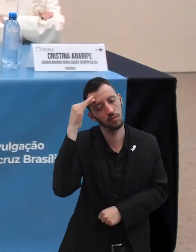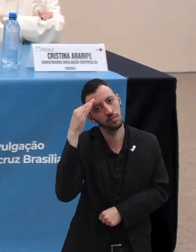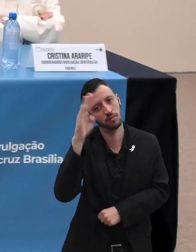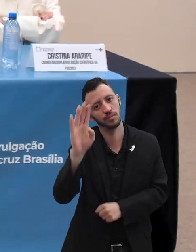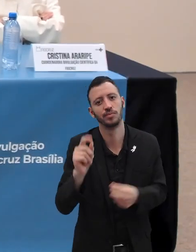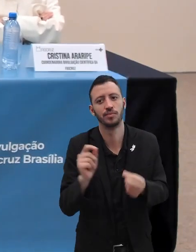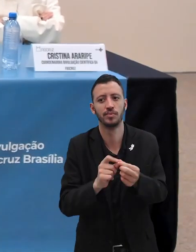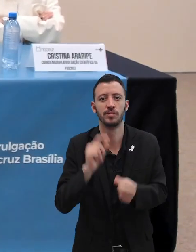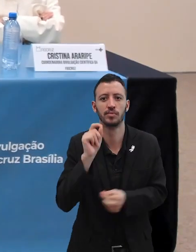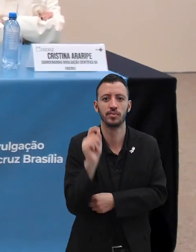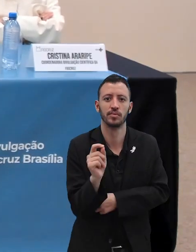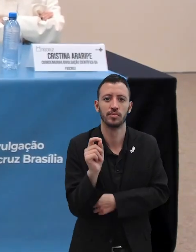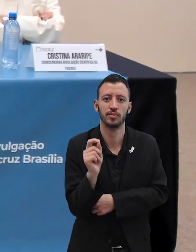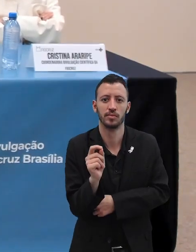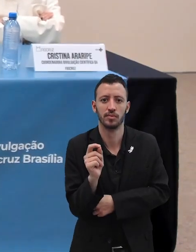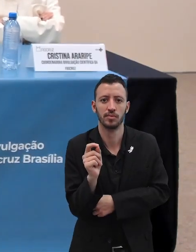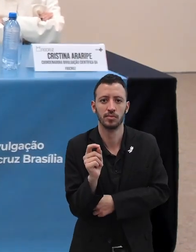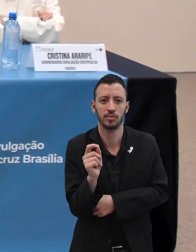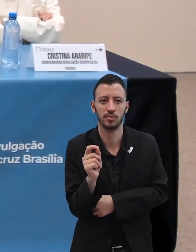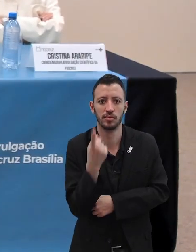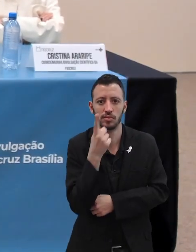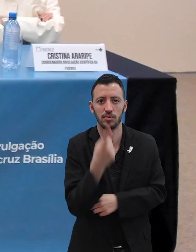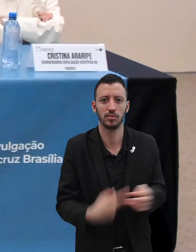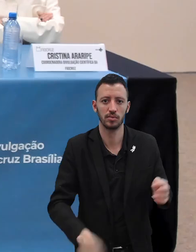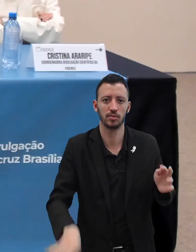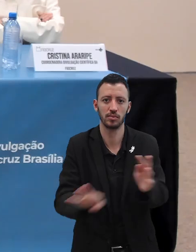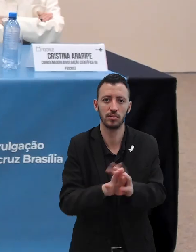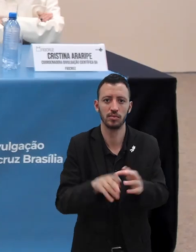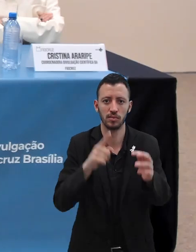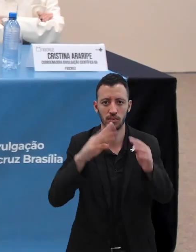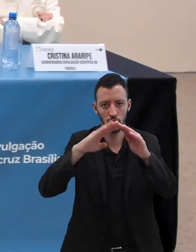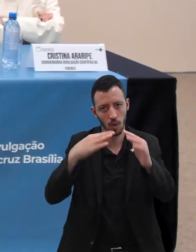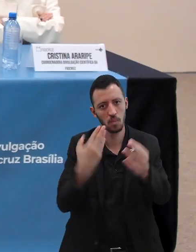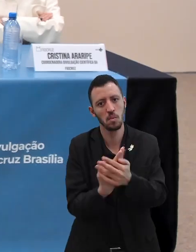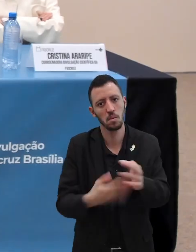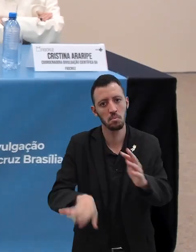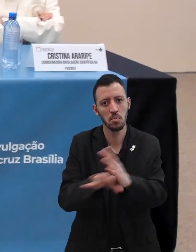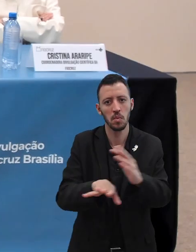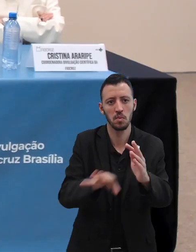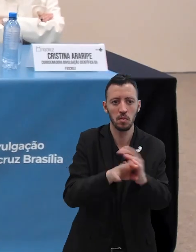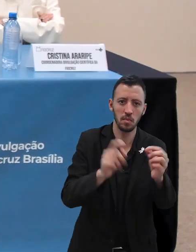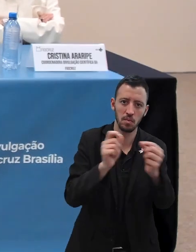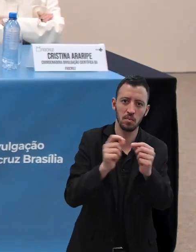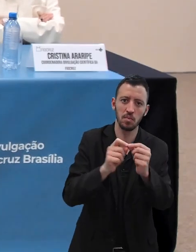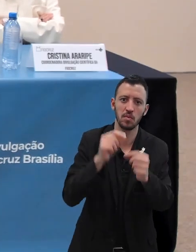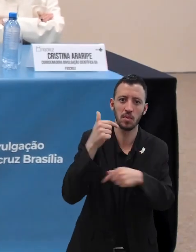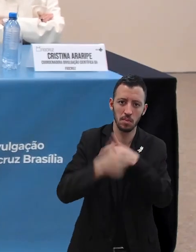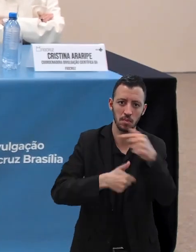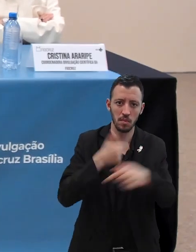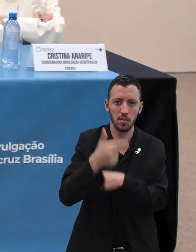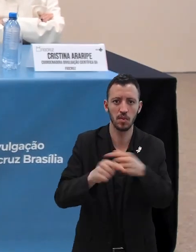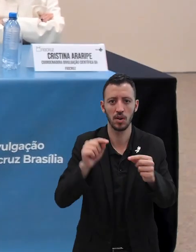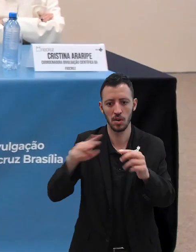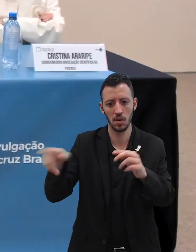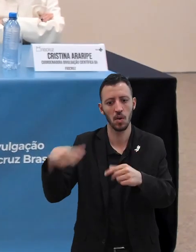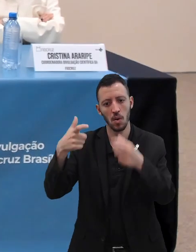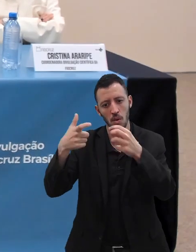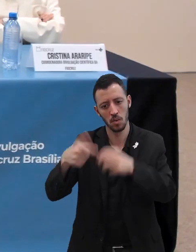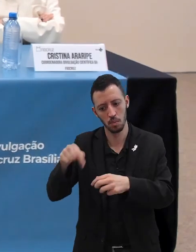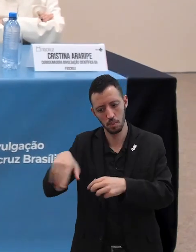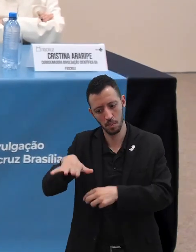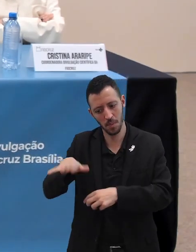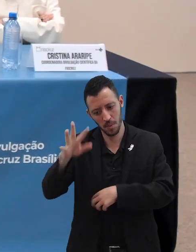principalmente assim, fazendo com que a gente chegue às escolas, né? Fazendo esse processo de educação científica